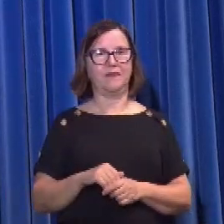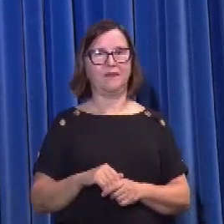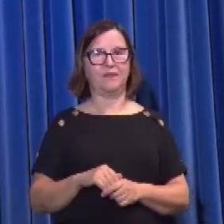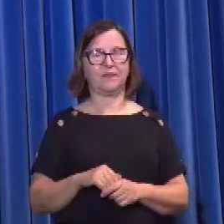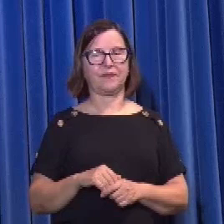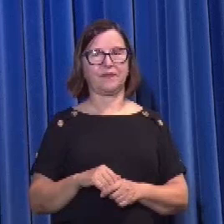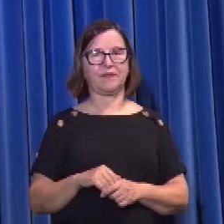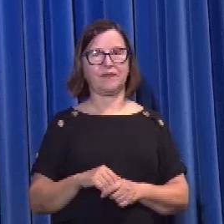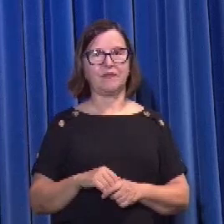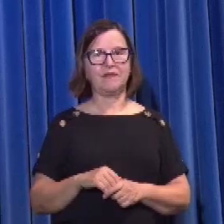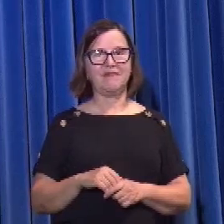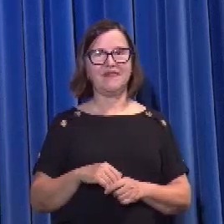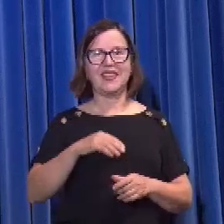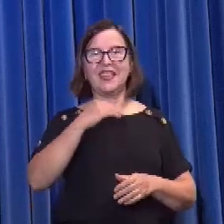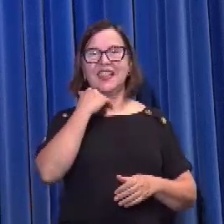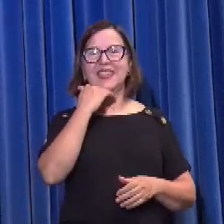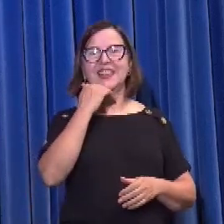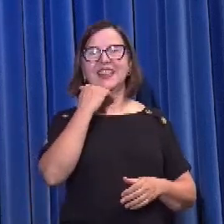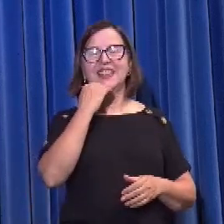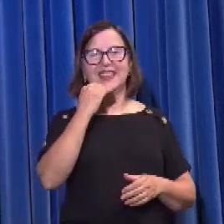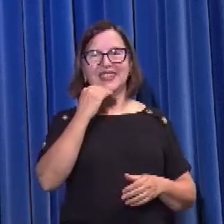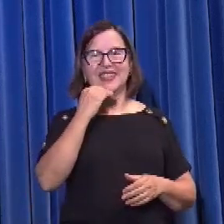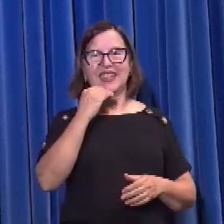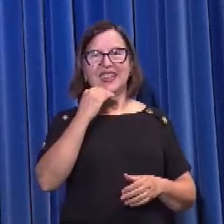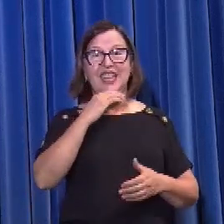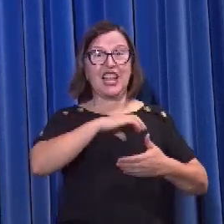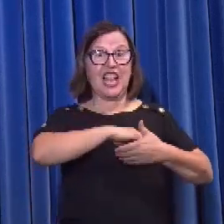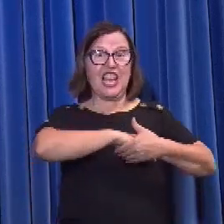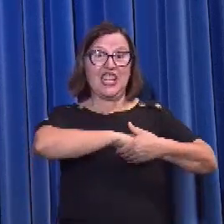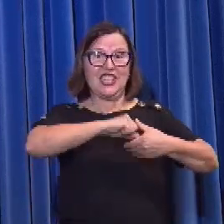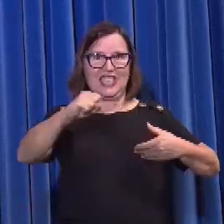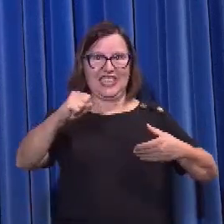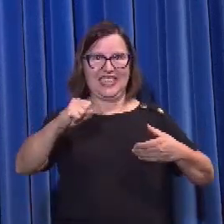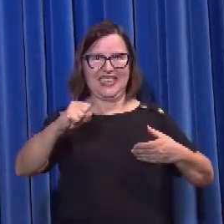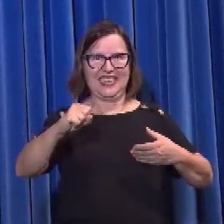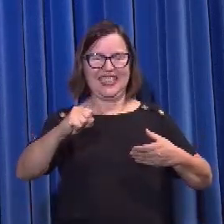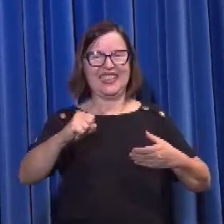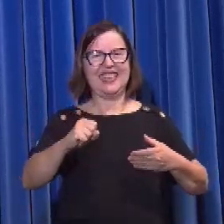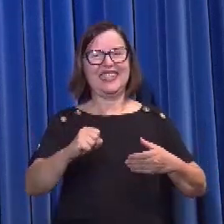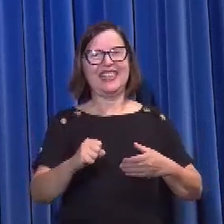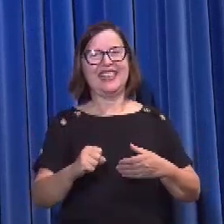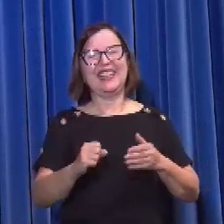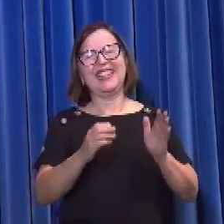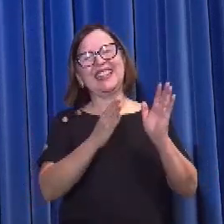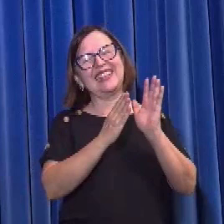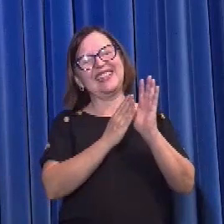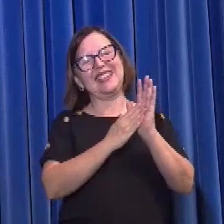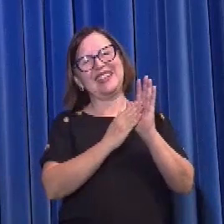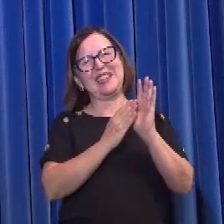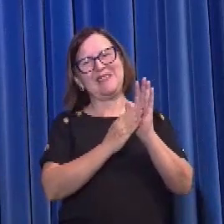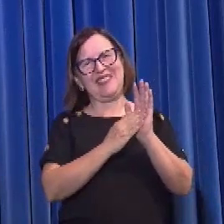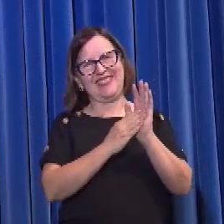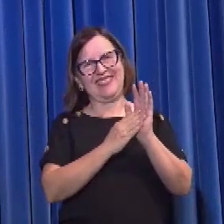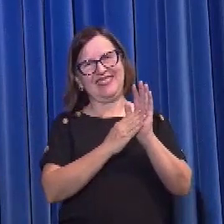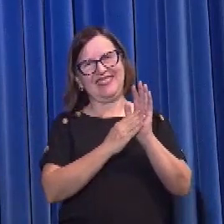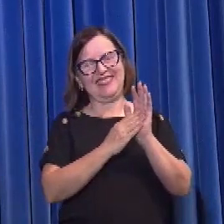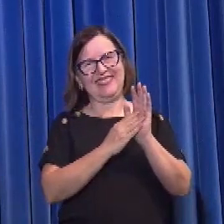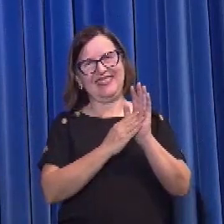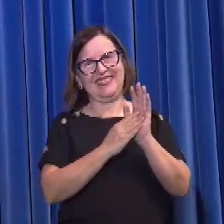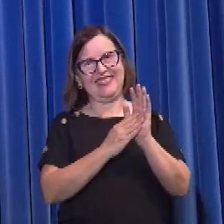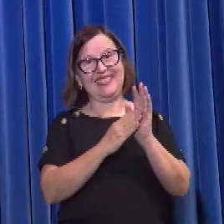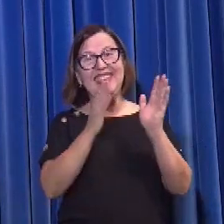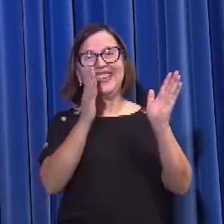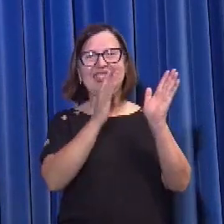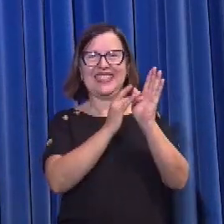E ninguém as arrebatará da minha mão. Ninguém pode nos tirar da mão de